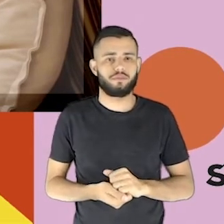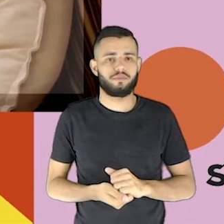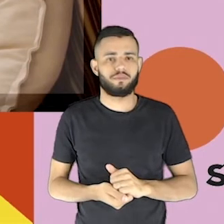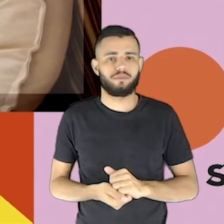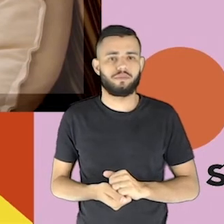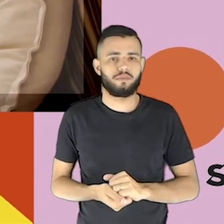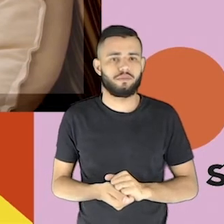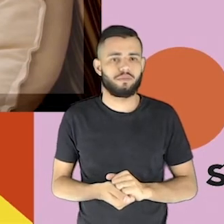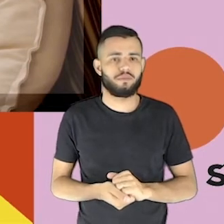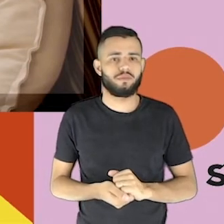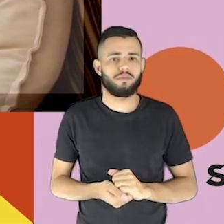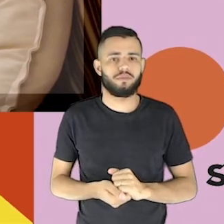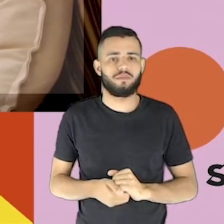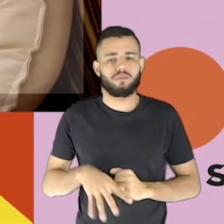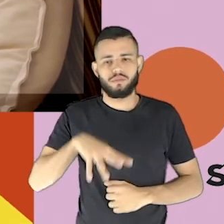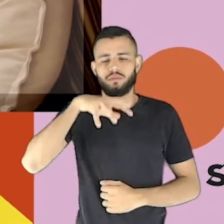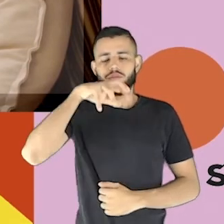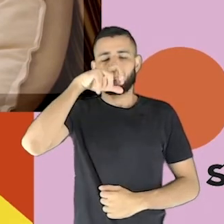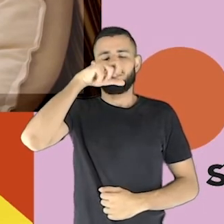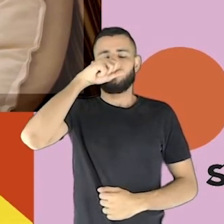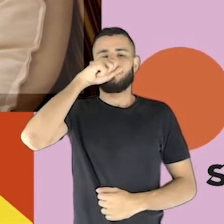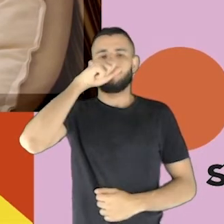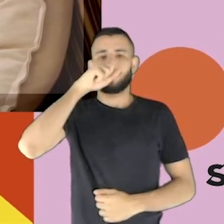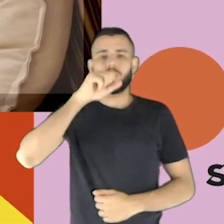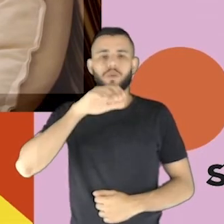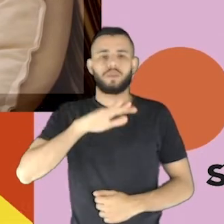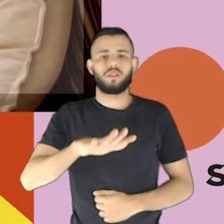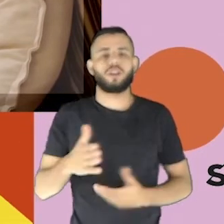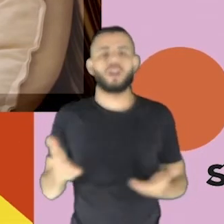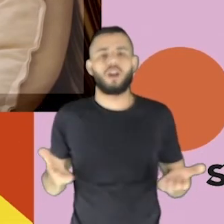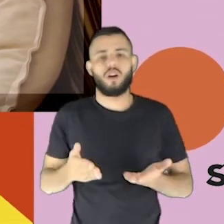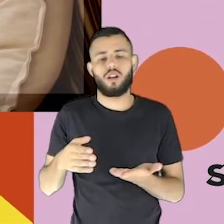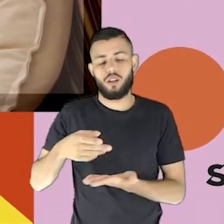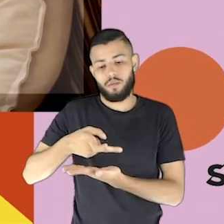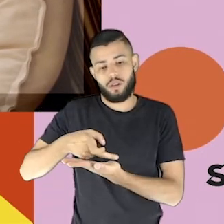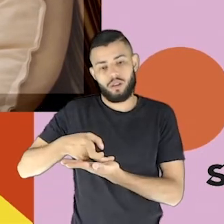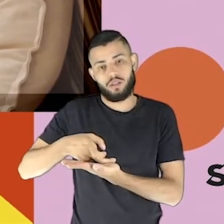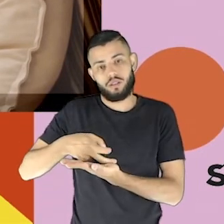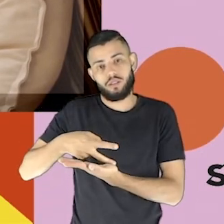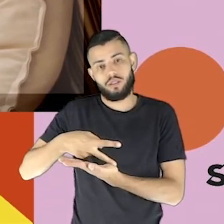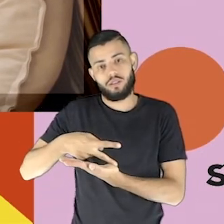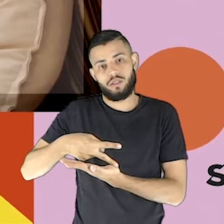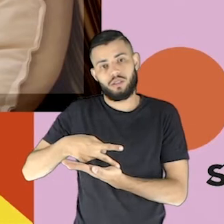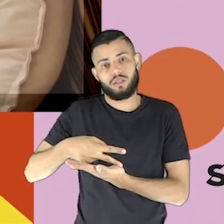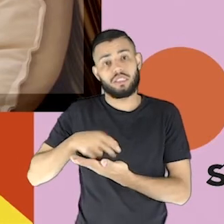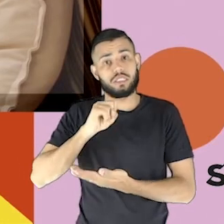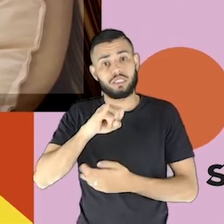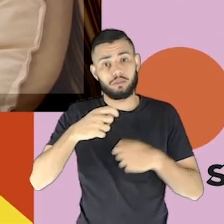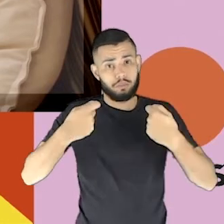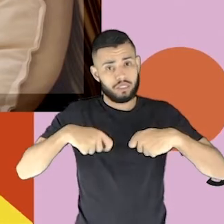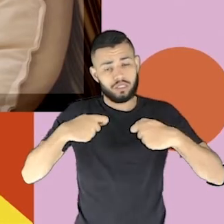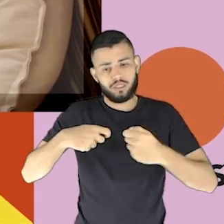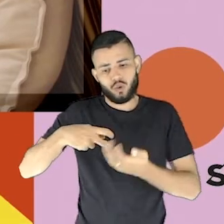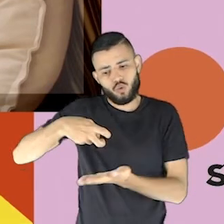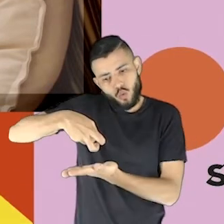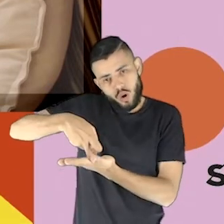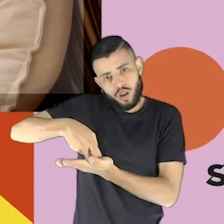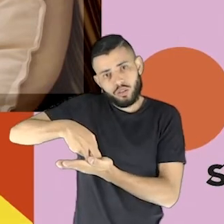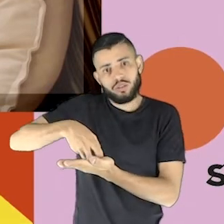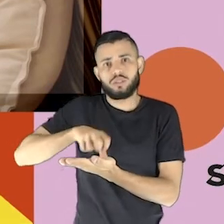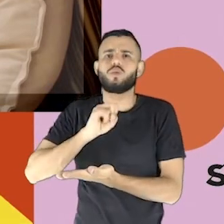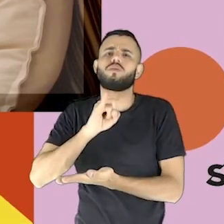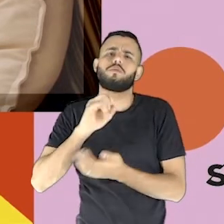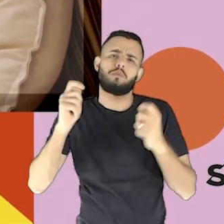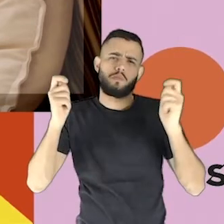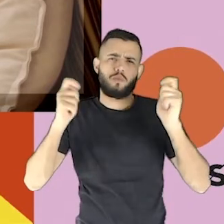Enche o máximo, solta o ar, volta. Perna esquerda estendida lá atrás. Se for preciso, apoia o joelho no chão. Se não, deixa ela bem estendida